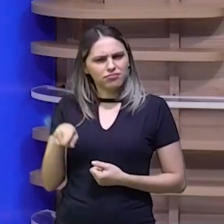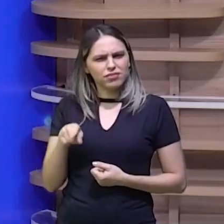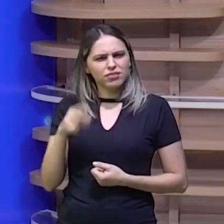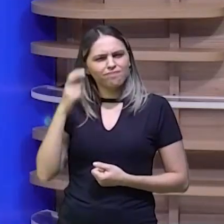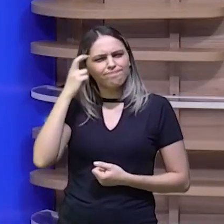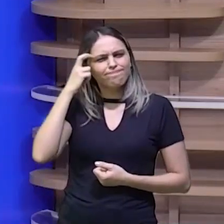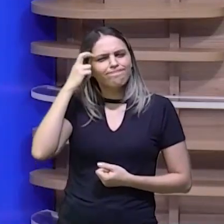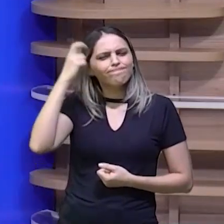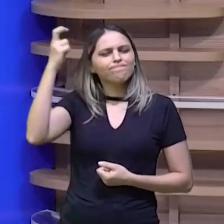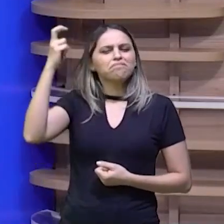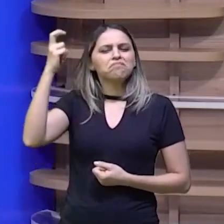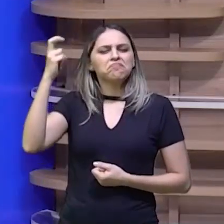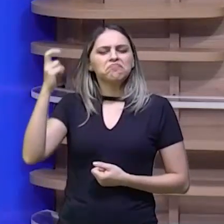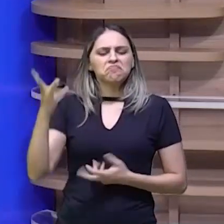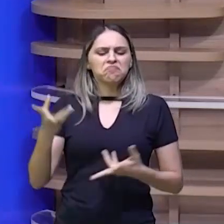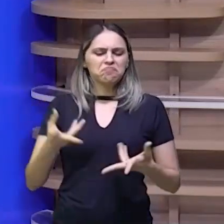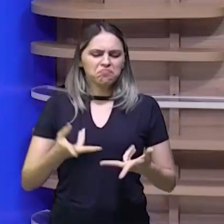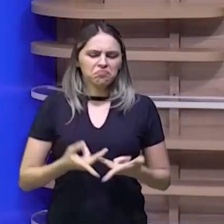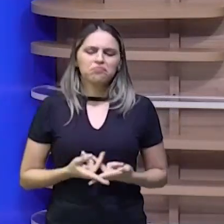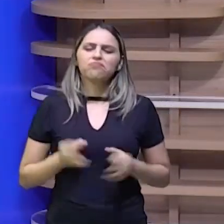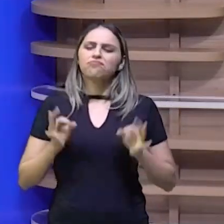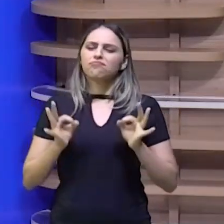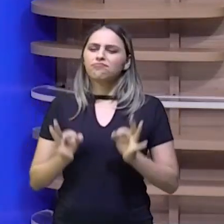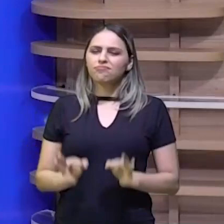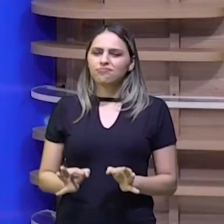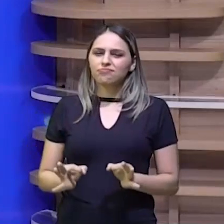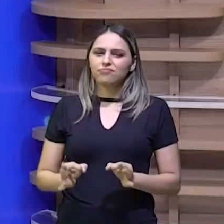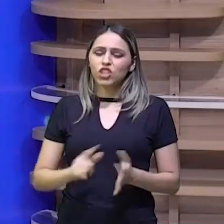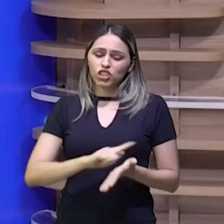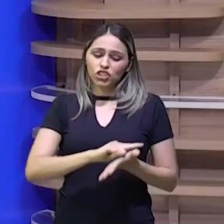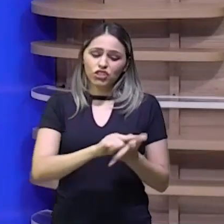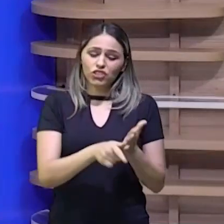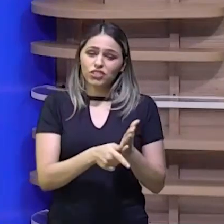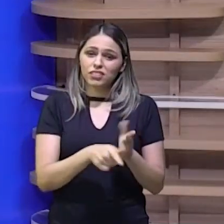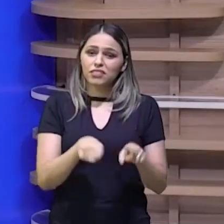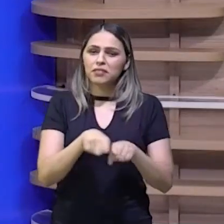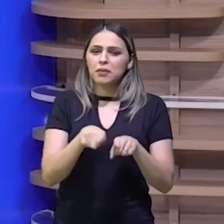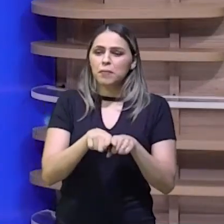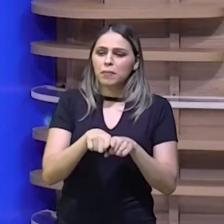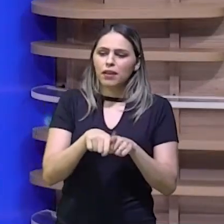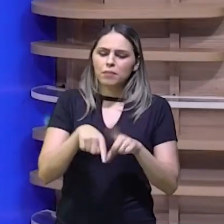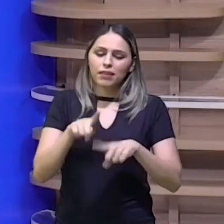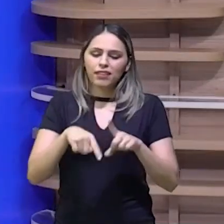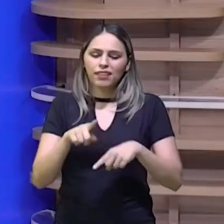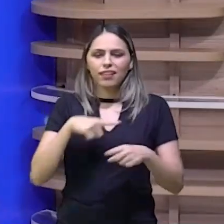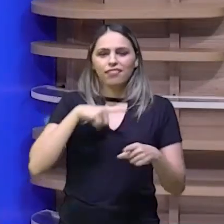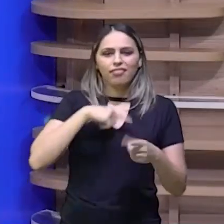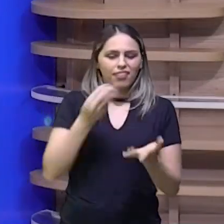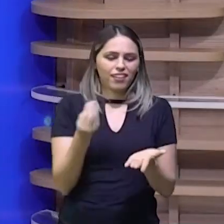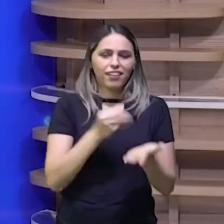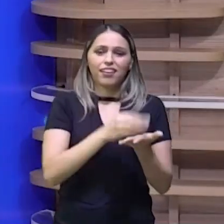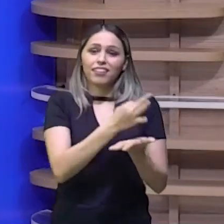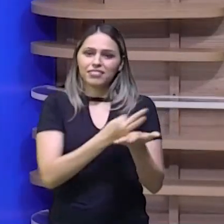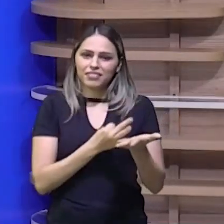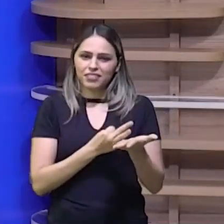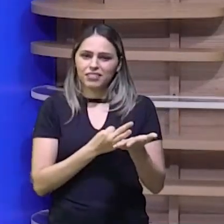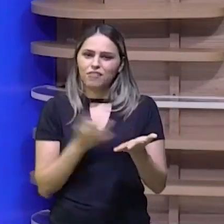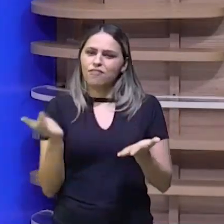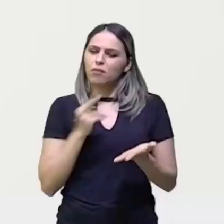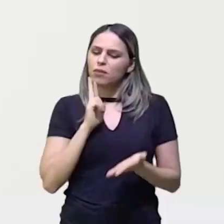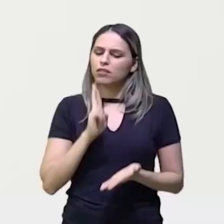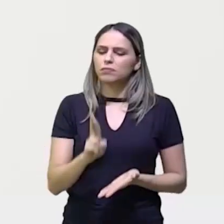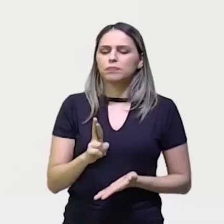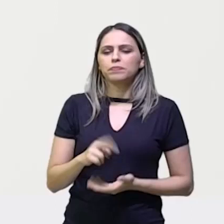ficaram craques, muito inteligentes, dos gêneros e dos portadores textuais. Vamos resolver? Vamos